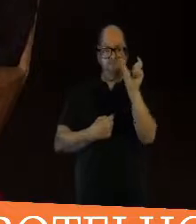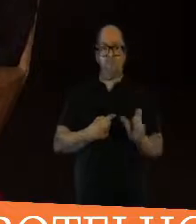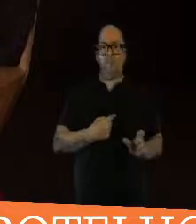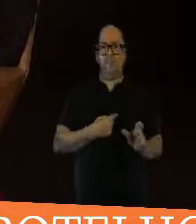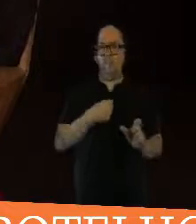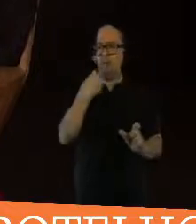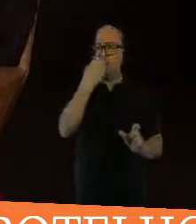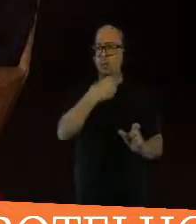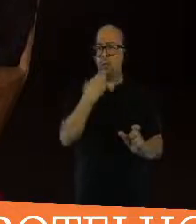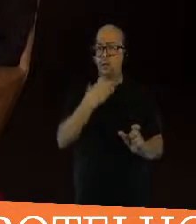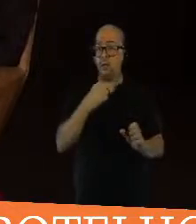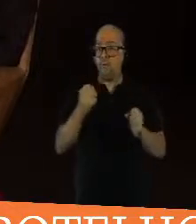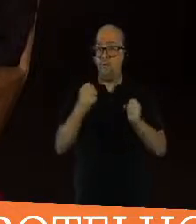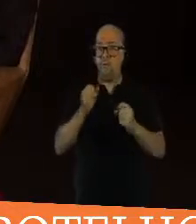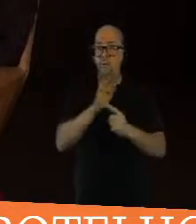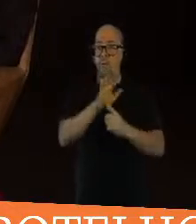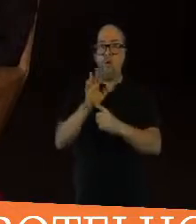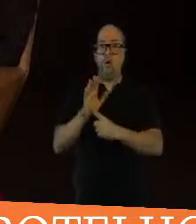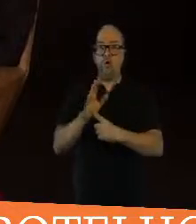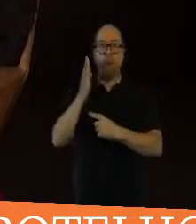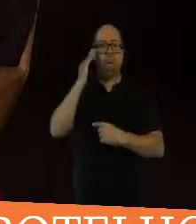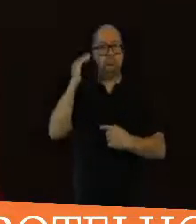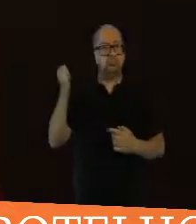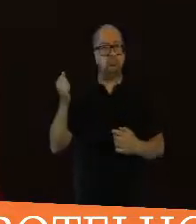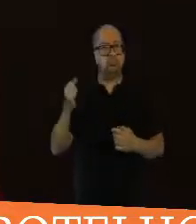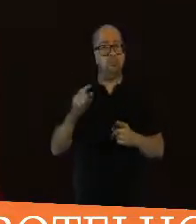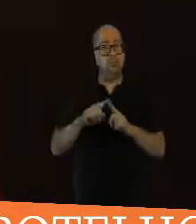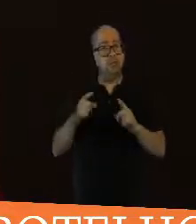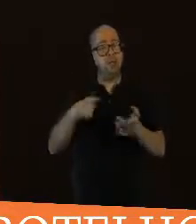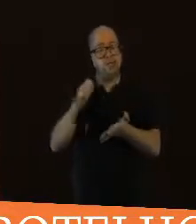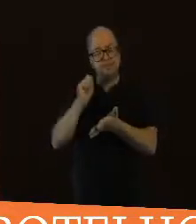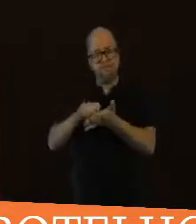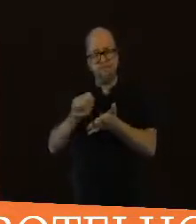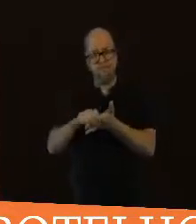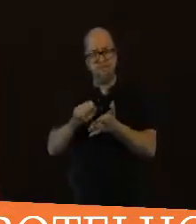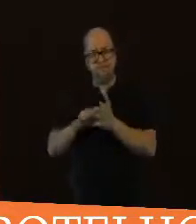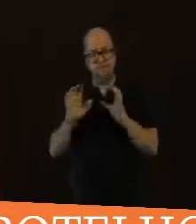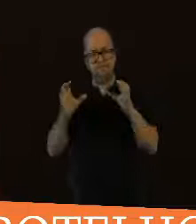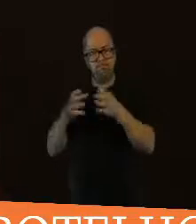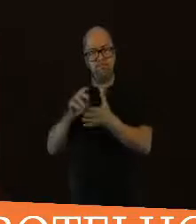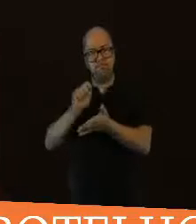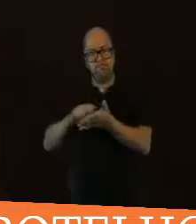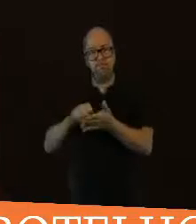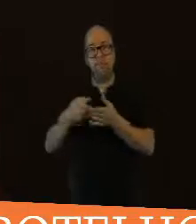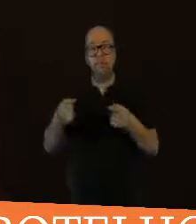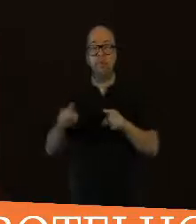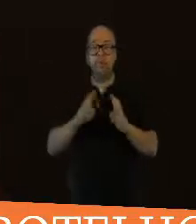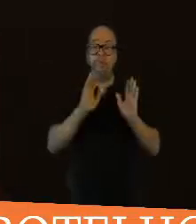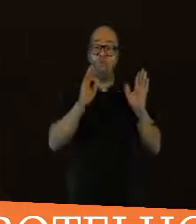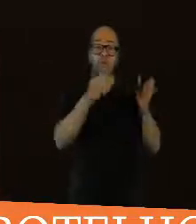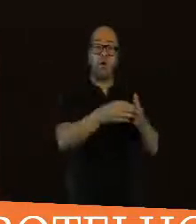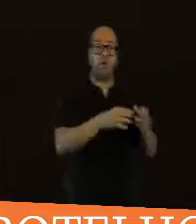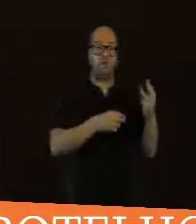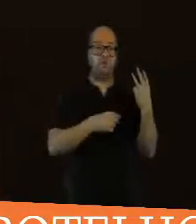rádio. Mas nós construímos no nosso repertório algumas músicas para o trio. Né? E aí a gente